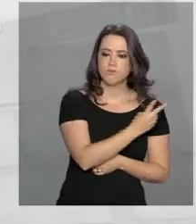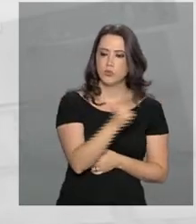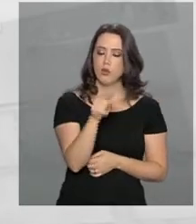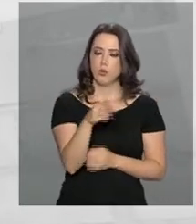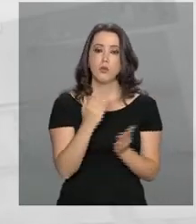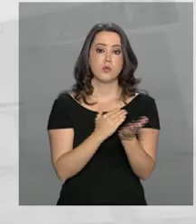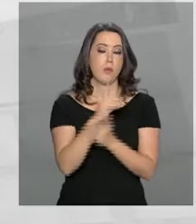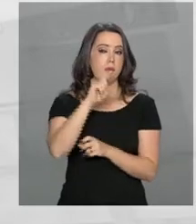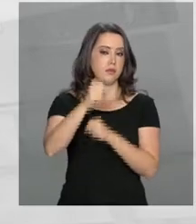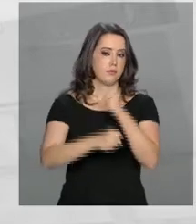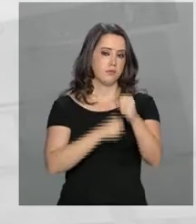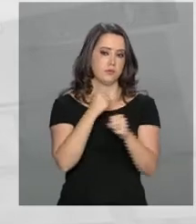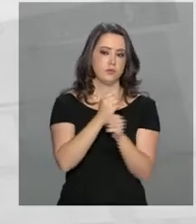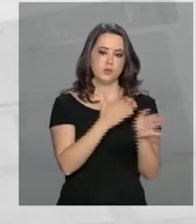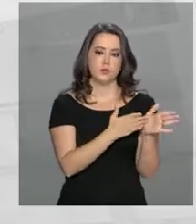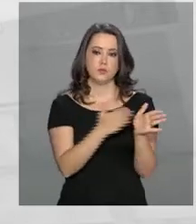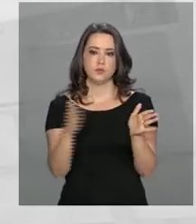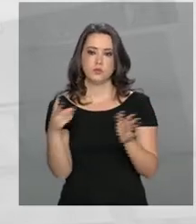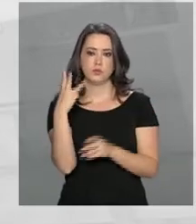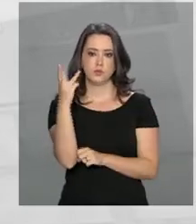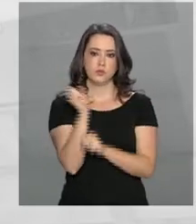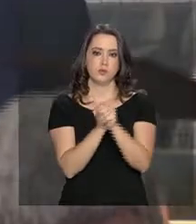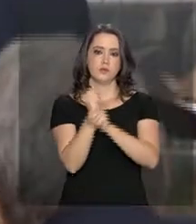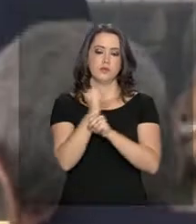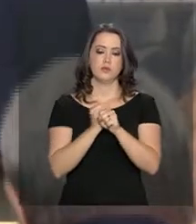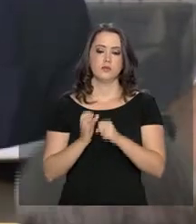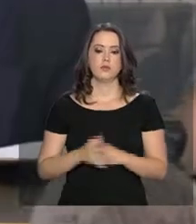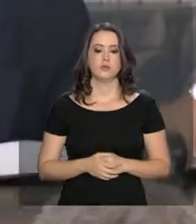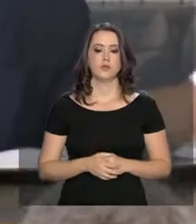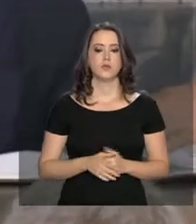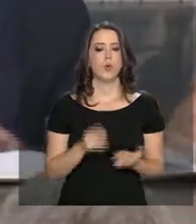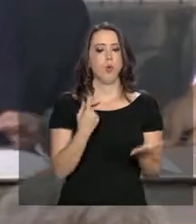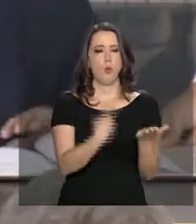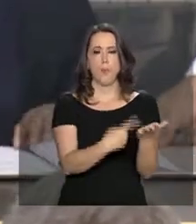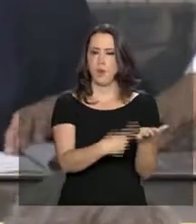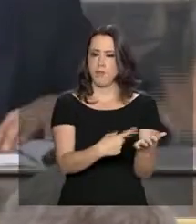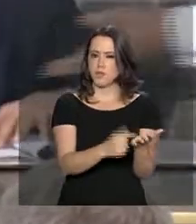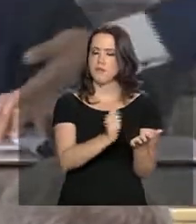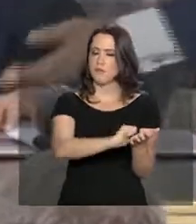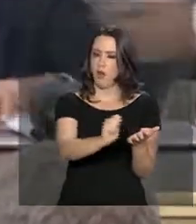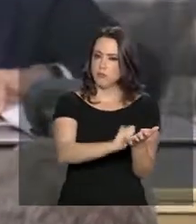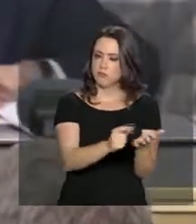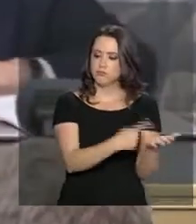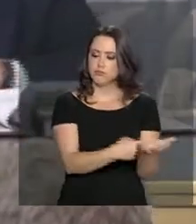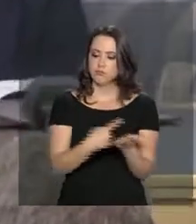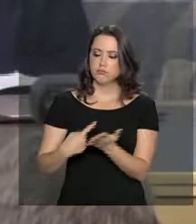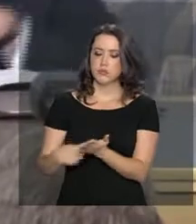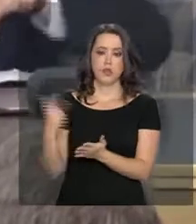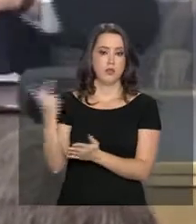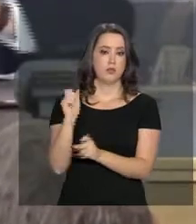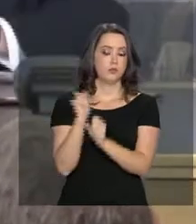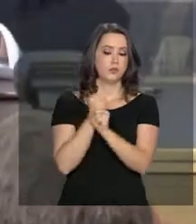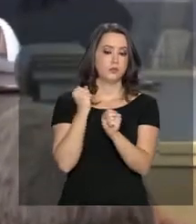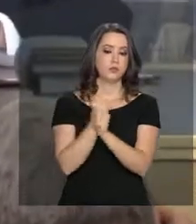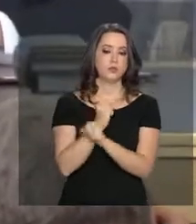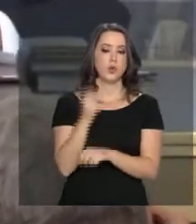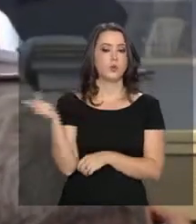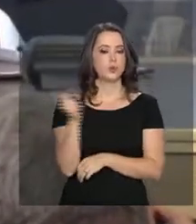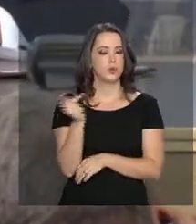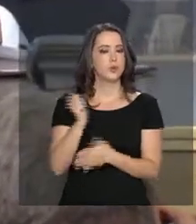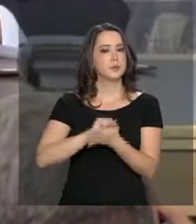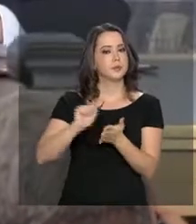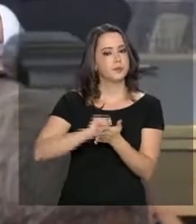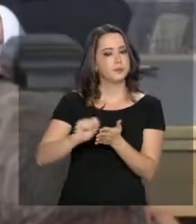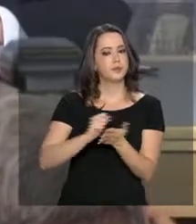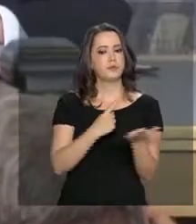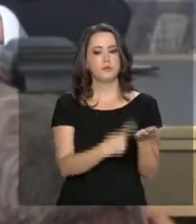no ano que vem e que durem cerca de 3 anos. O acordo que prevê a construção das duas obras foi assinado pelos presidentes do